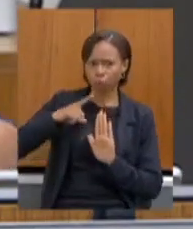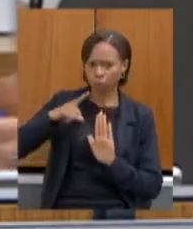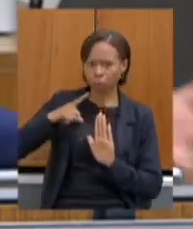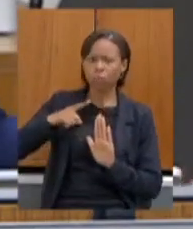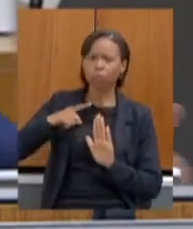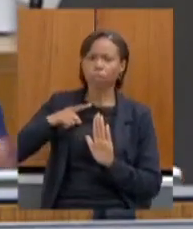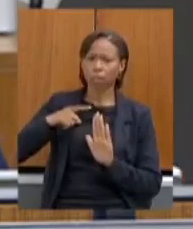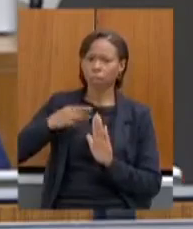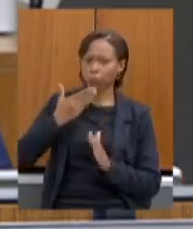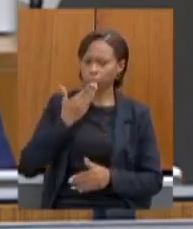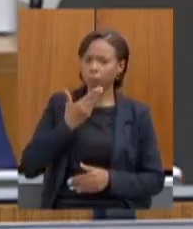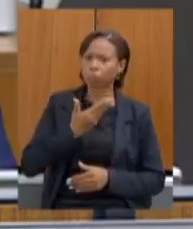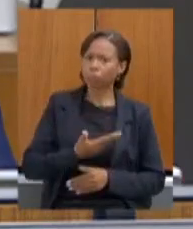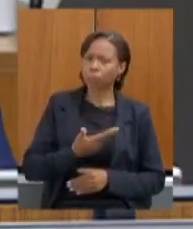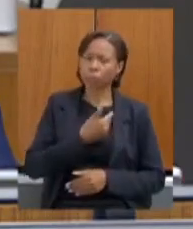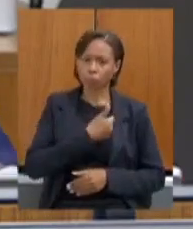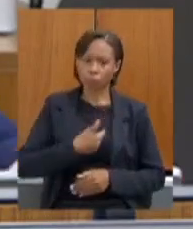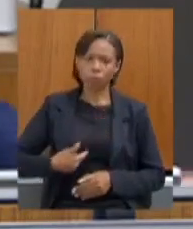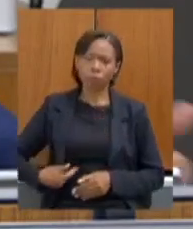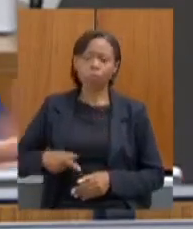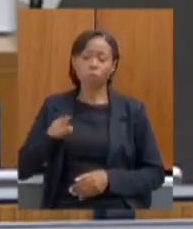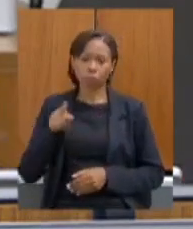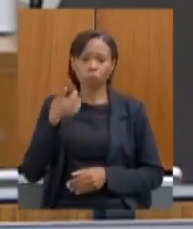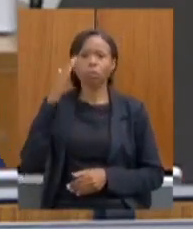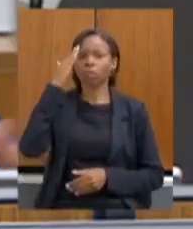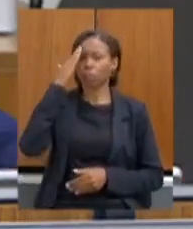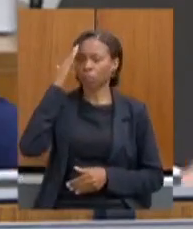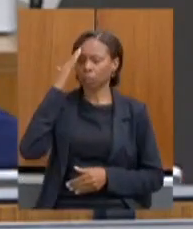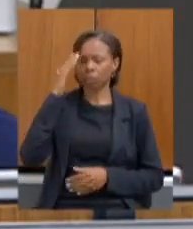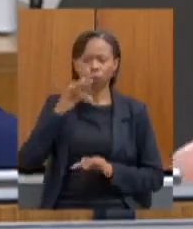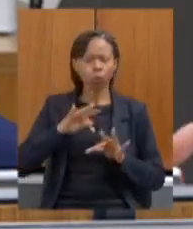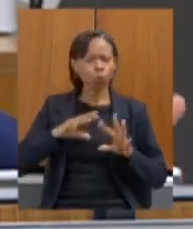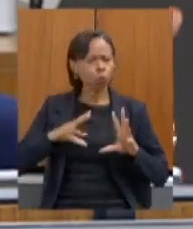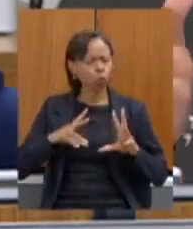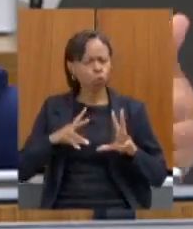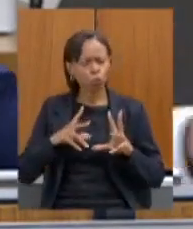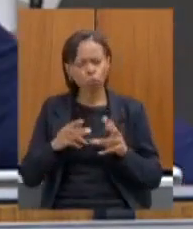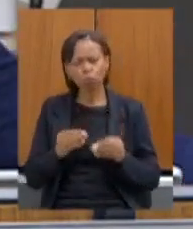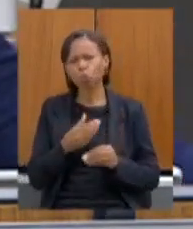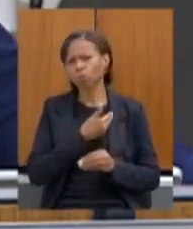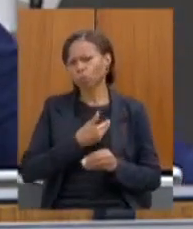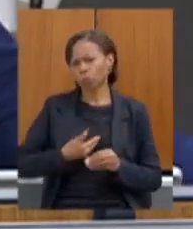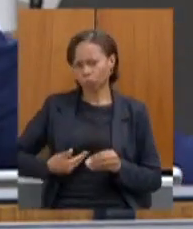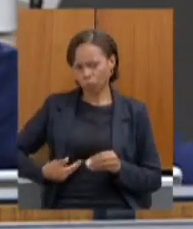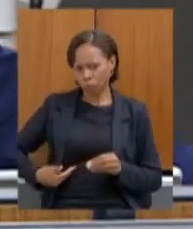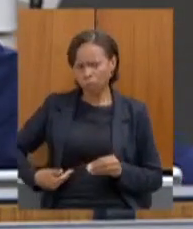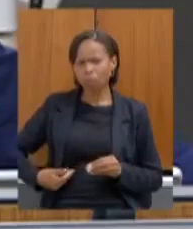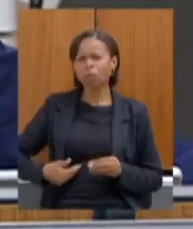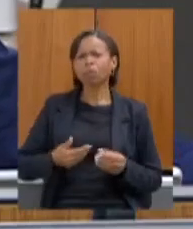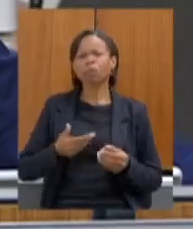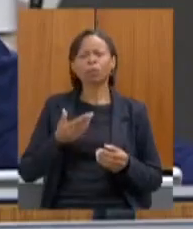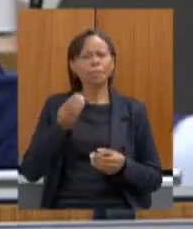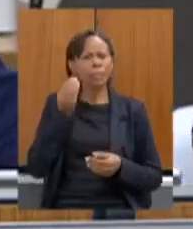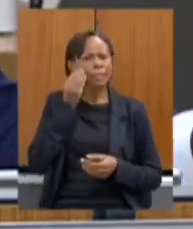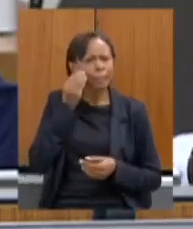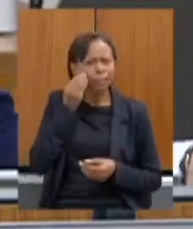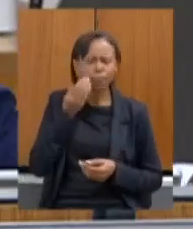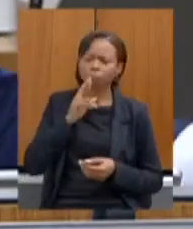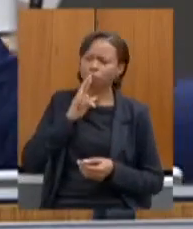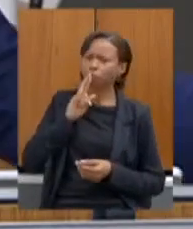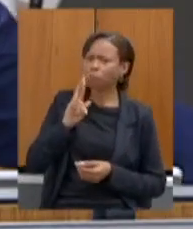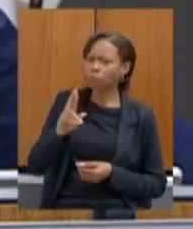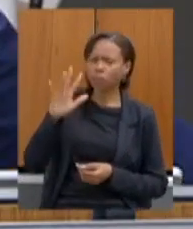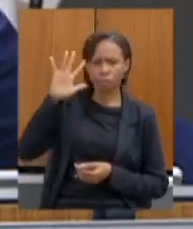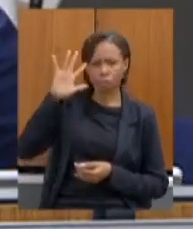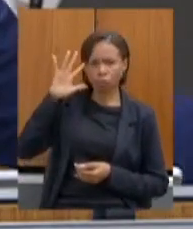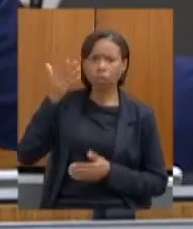para o governo, e o senhor sabe que tudo que está ao alcance do governador, o governador faz sim questão de atender toda proposta,